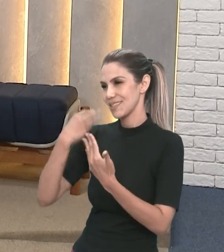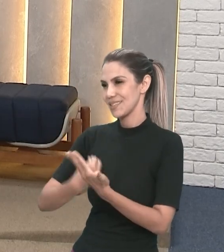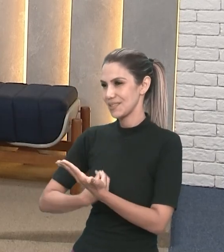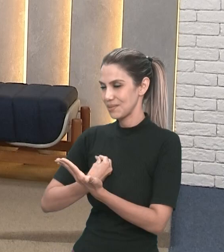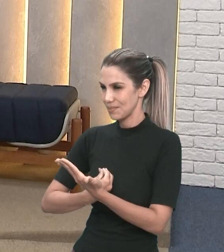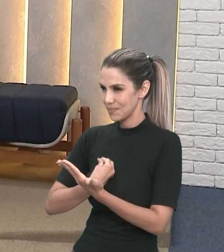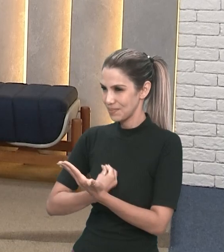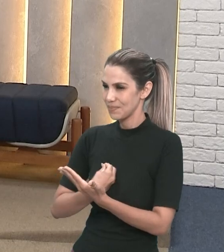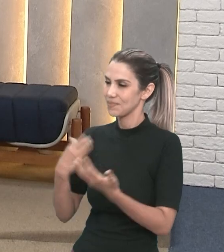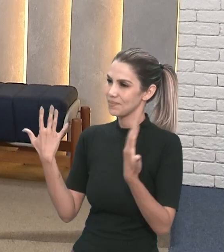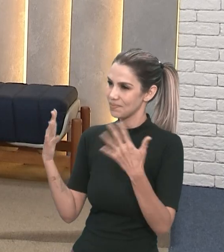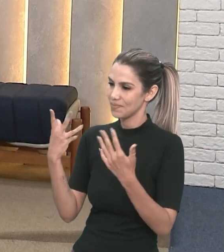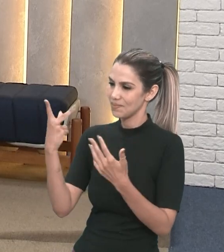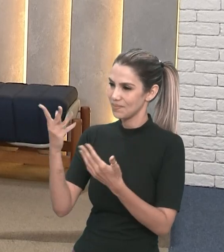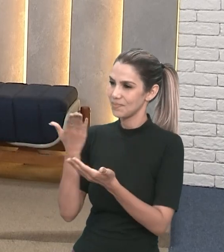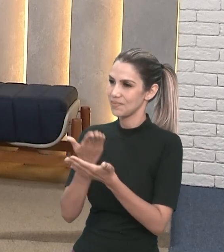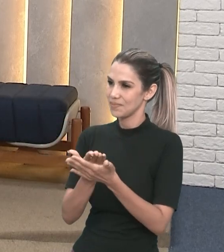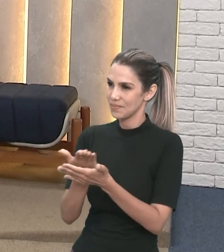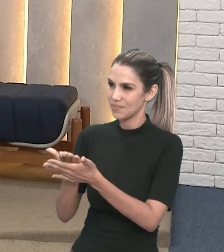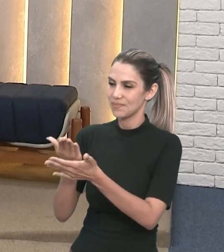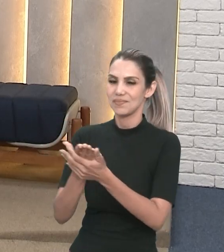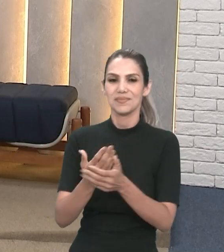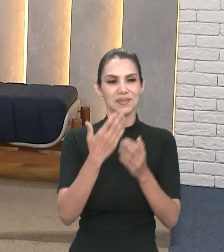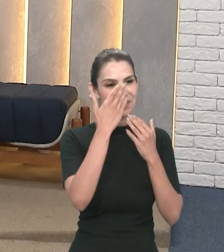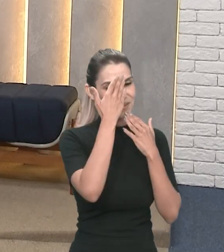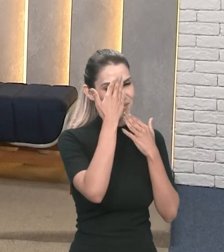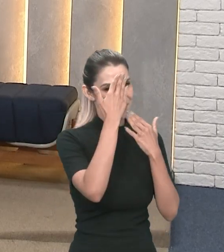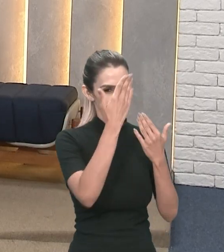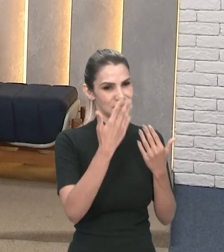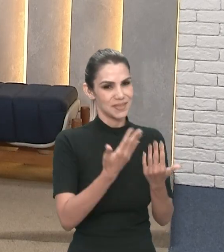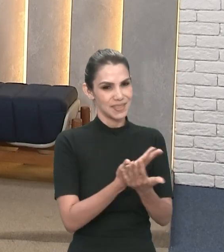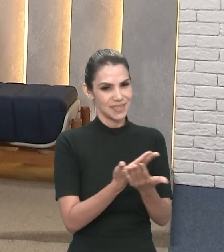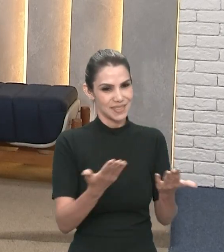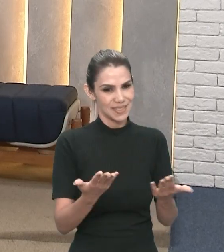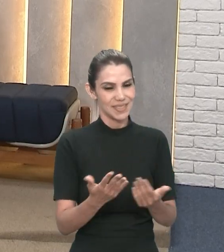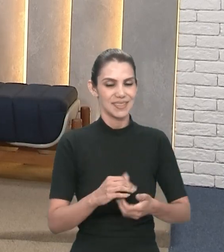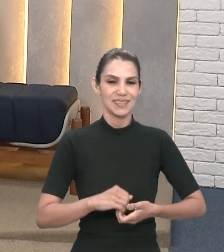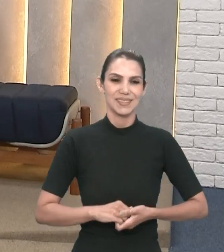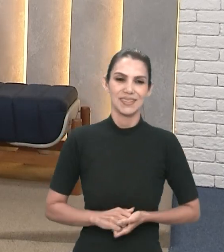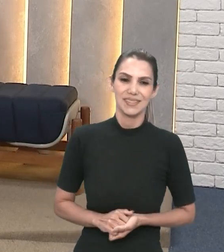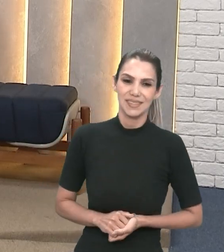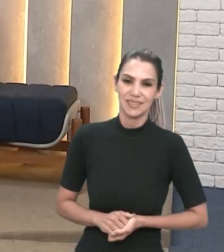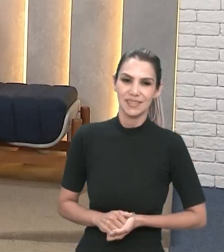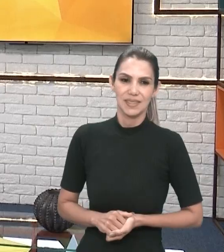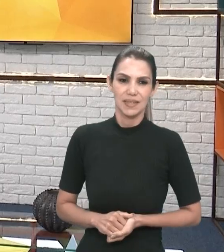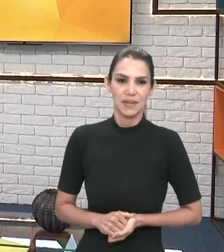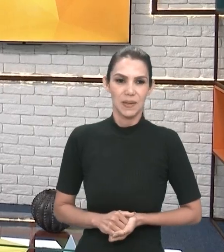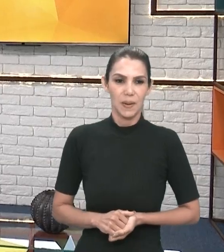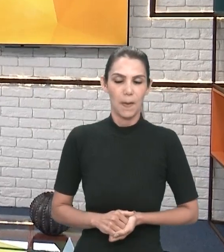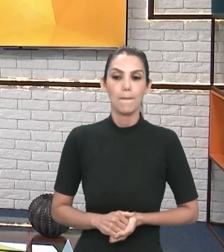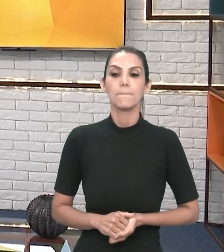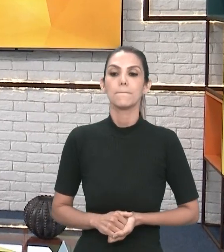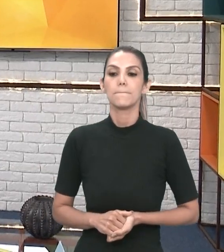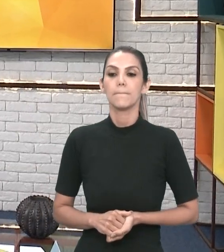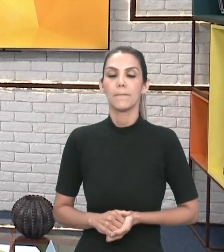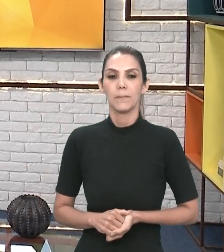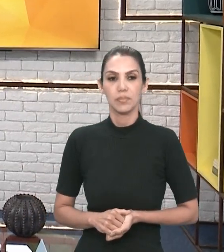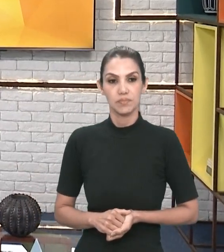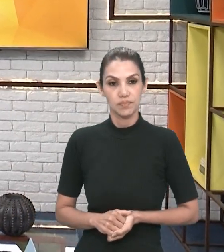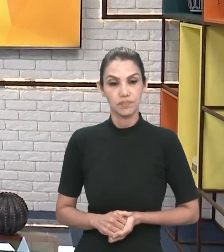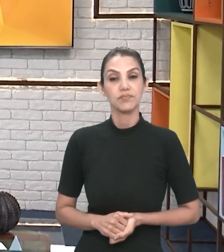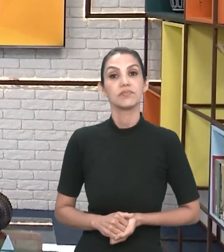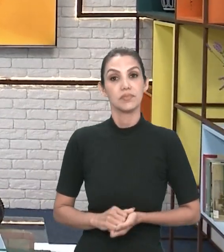participação. Parabéns pelo trabalho desenvolvido. Muito obrigado a todos. Valeu, muito obrigado. Até a próxima. Tá bom, até. Muito bem. E o